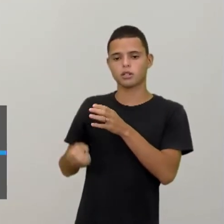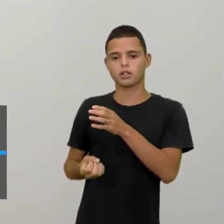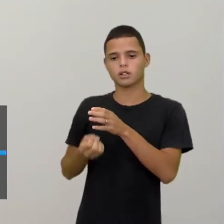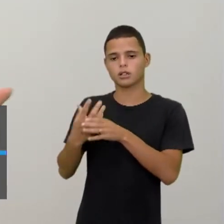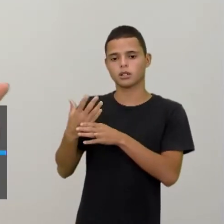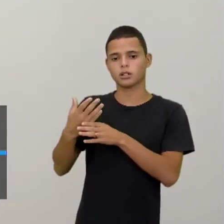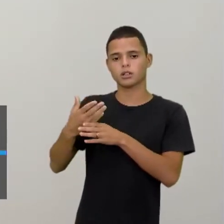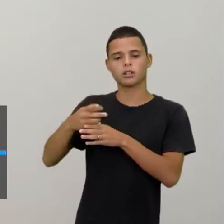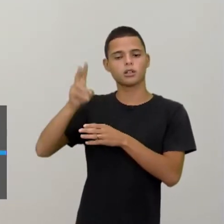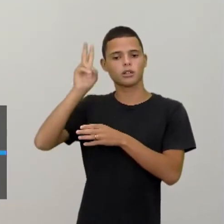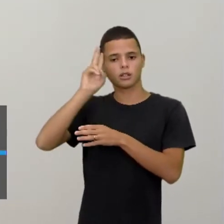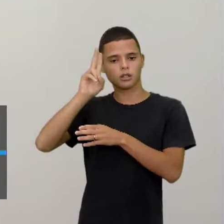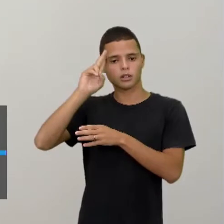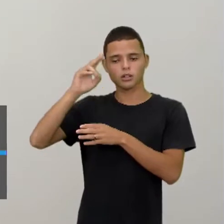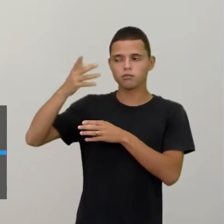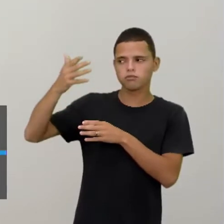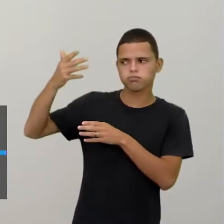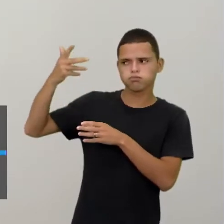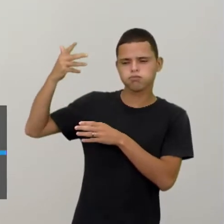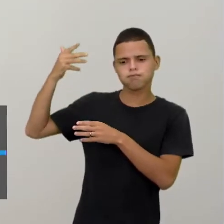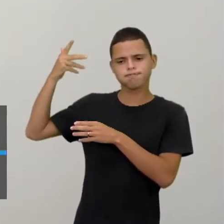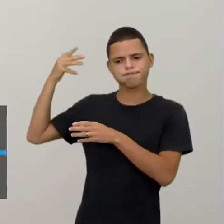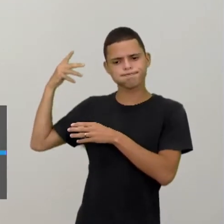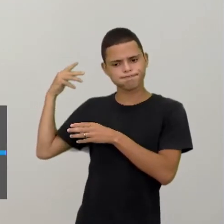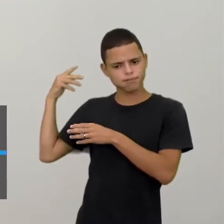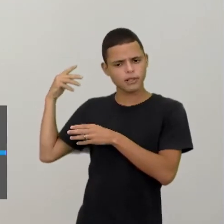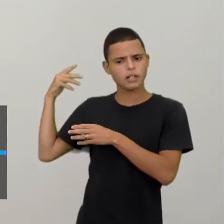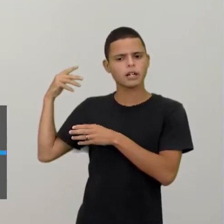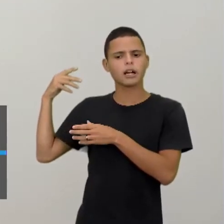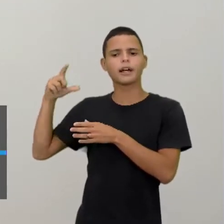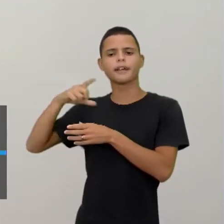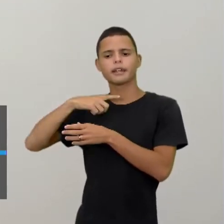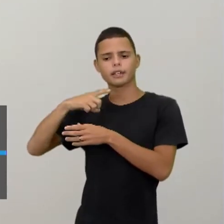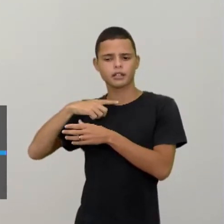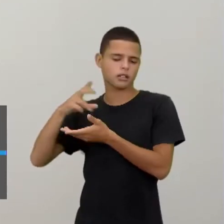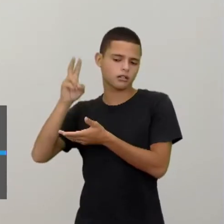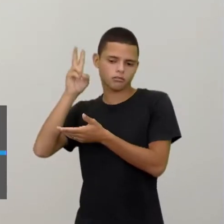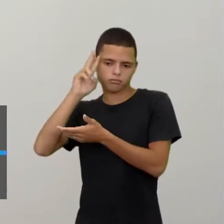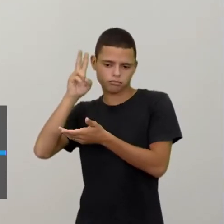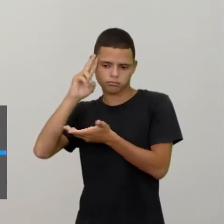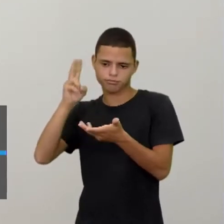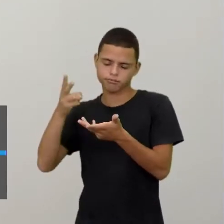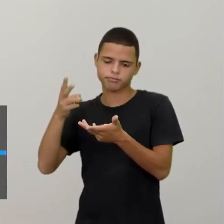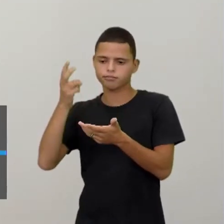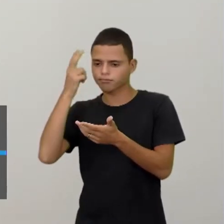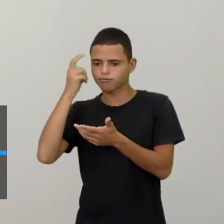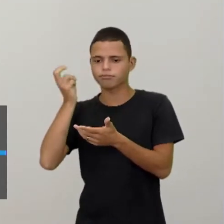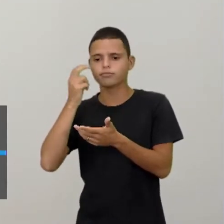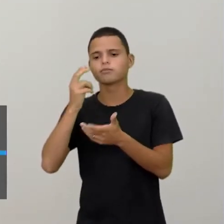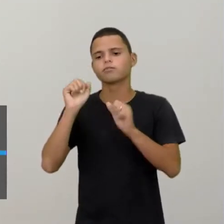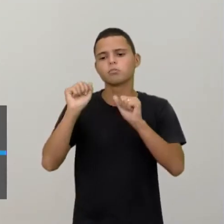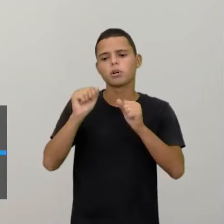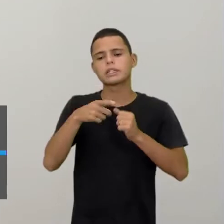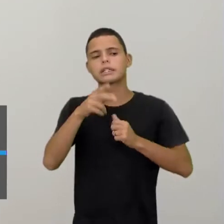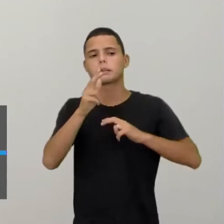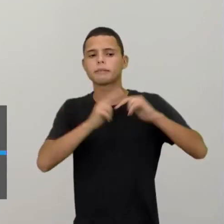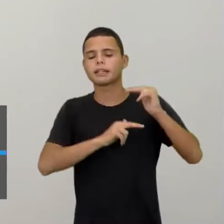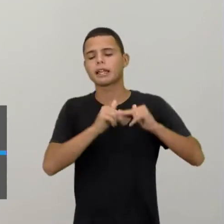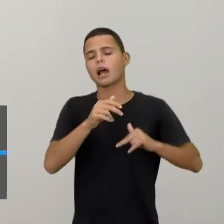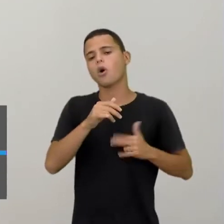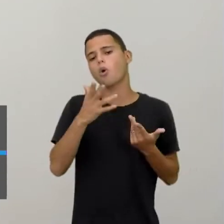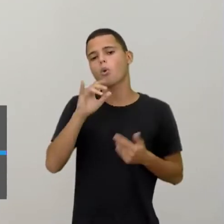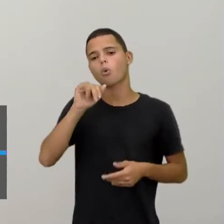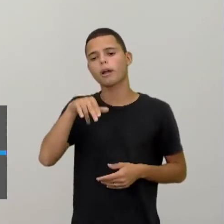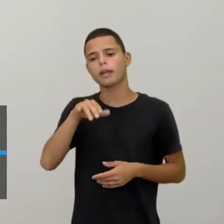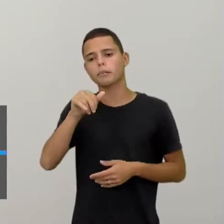Temos um passado semelhante, esse passado ele traz o nosso patrimônio cultural. Esse patrimônio cultural, ele pode ser material ou